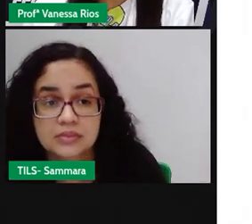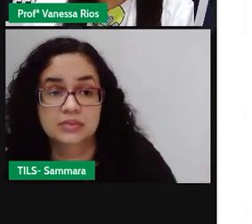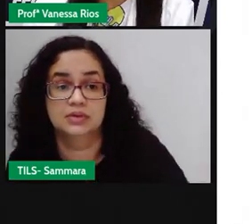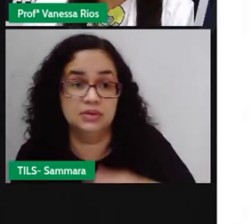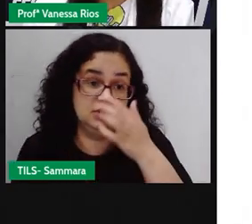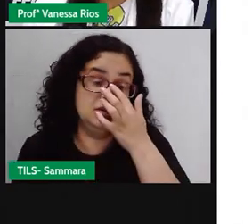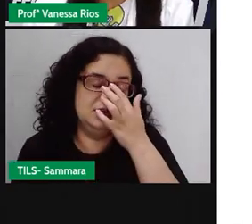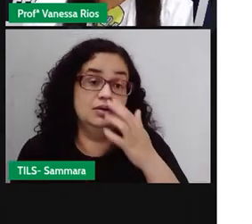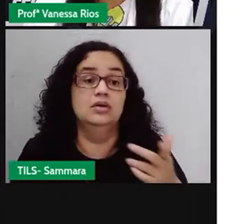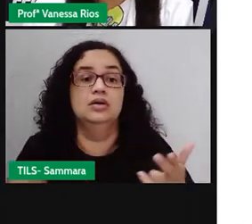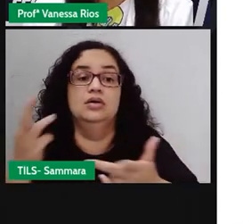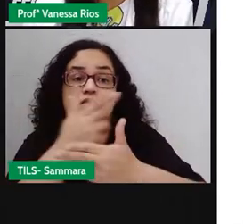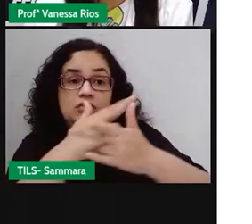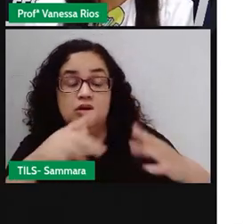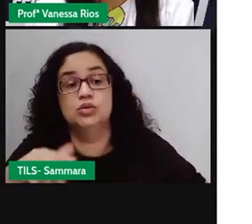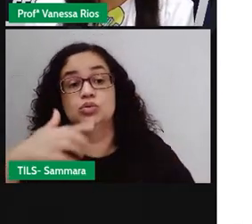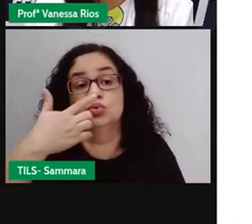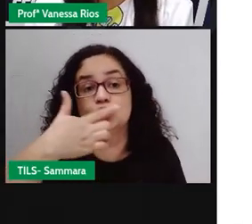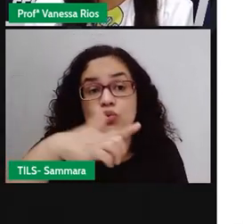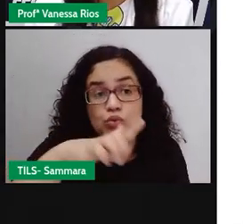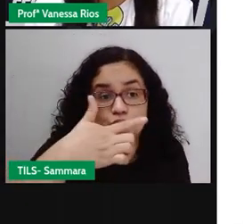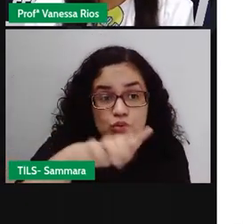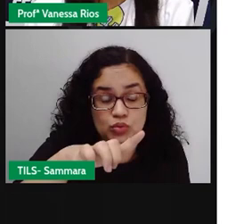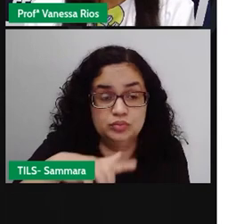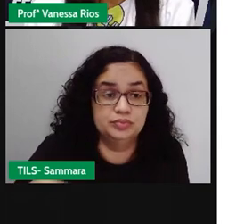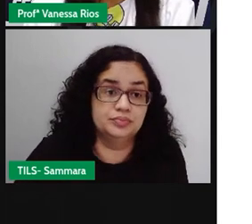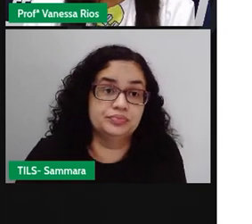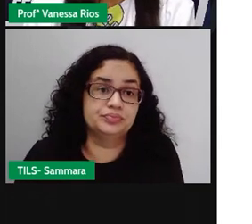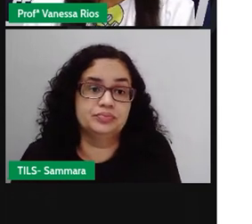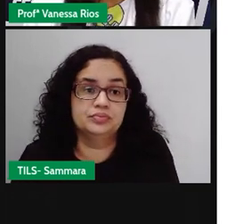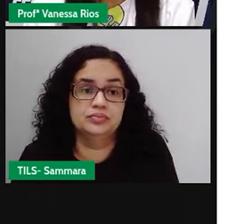existem vários e vários outros